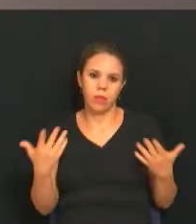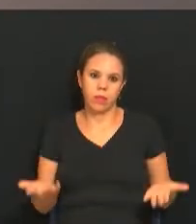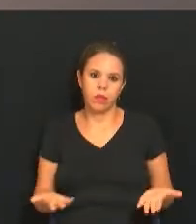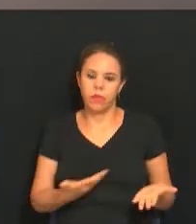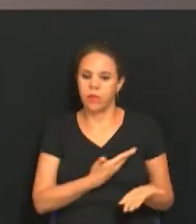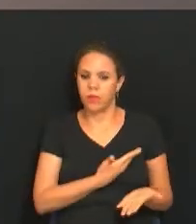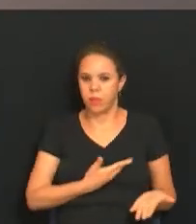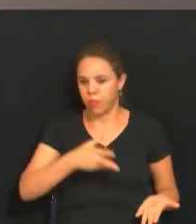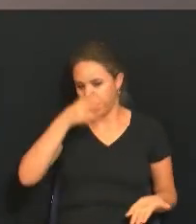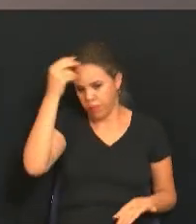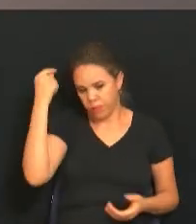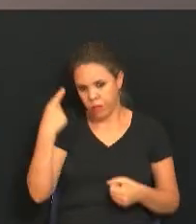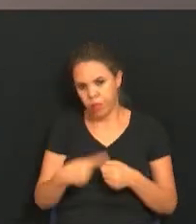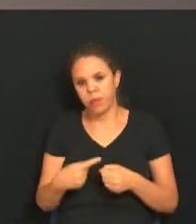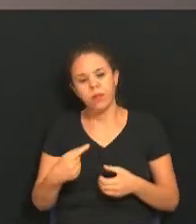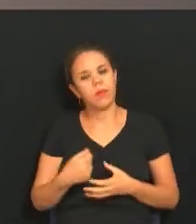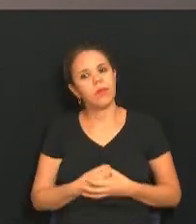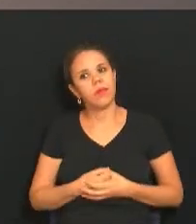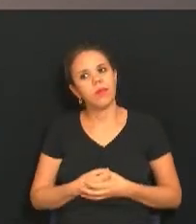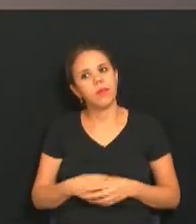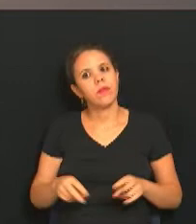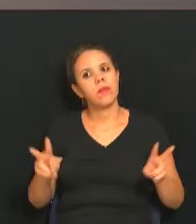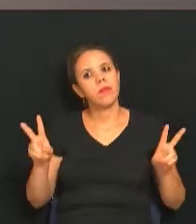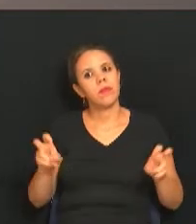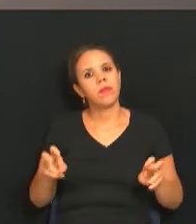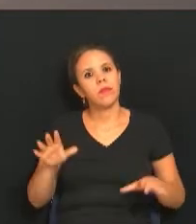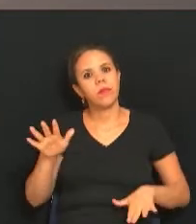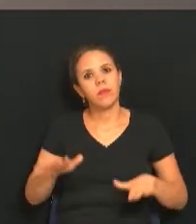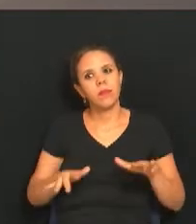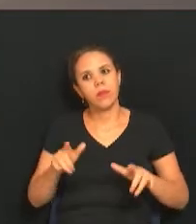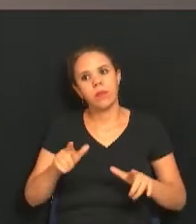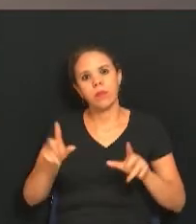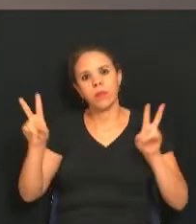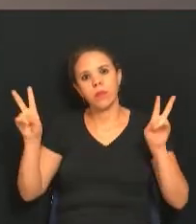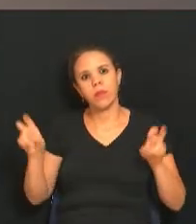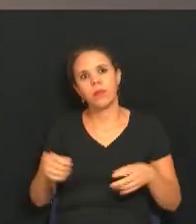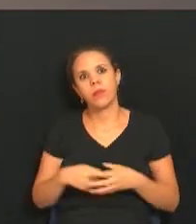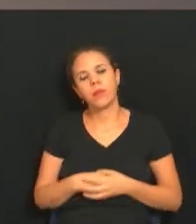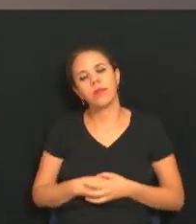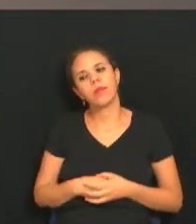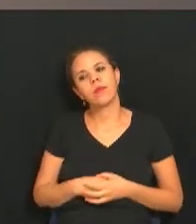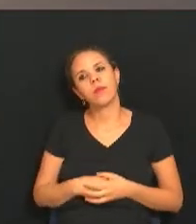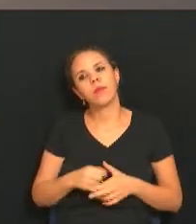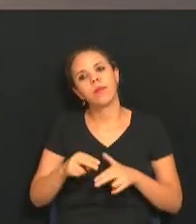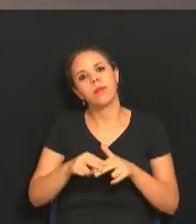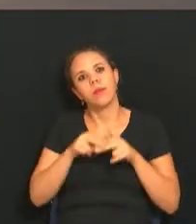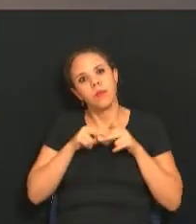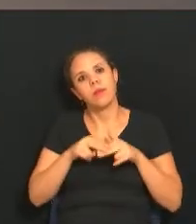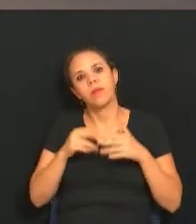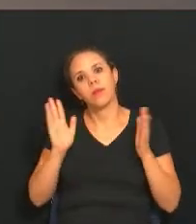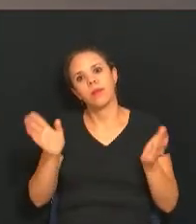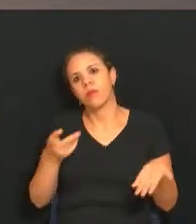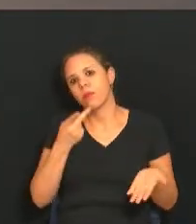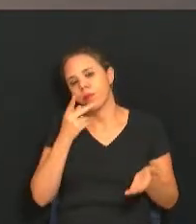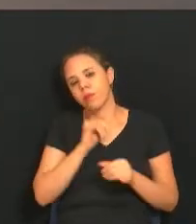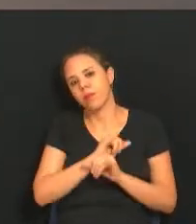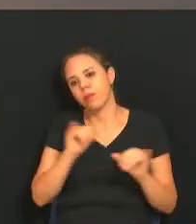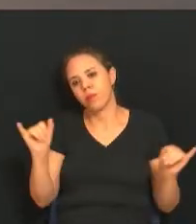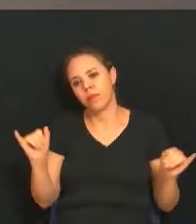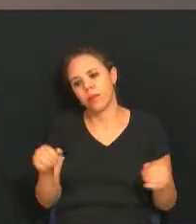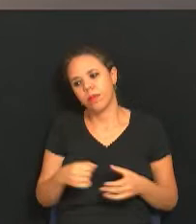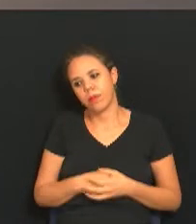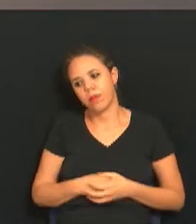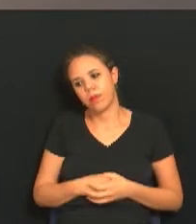Executivo Municipal sobre determinados temas. E, portanto, como já foi anunciado,